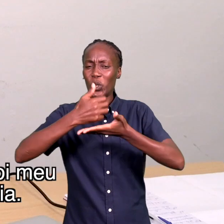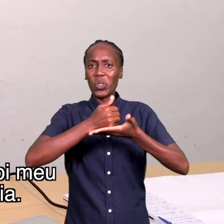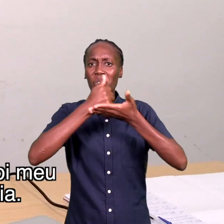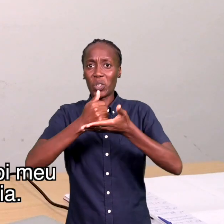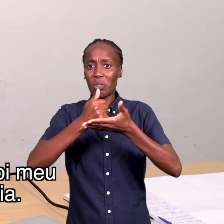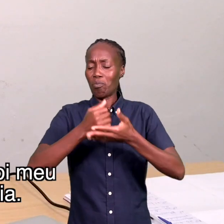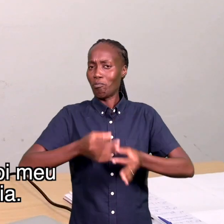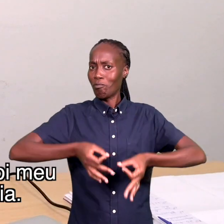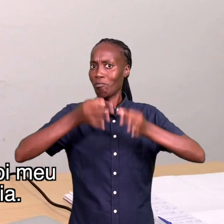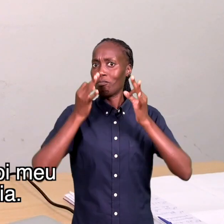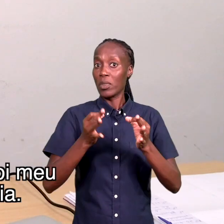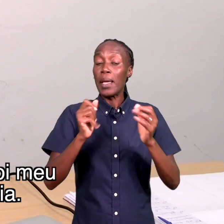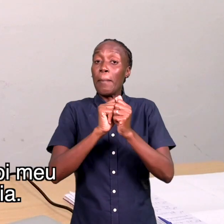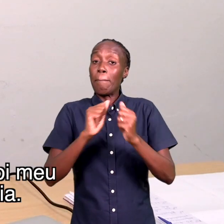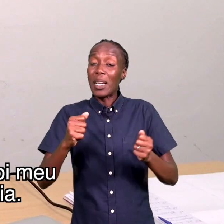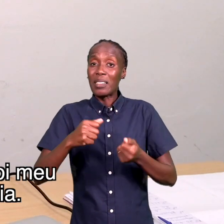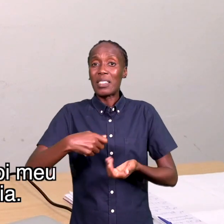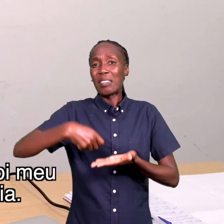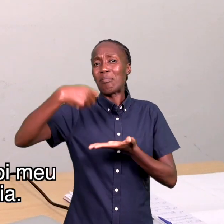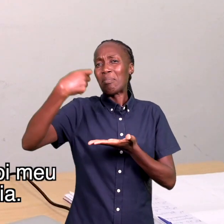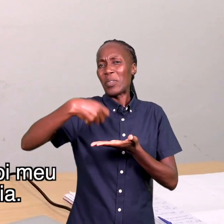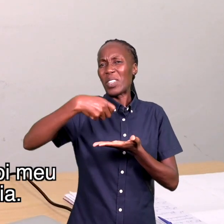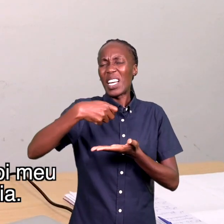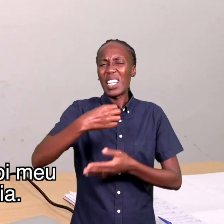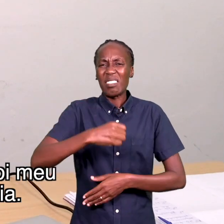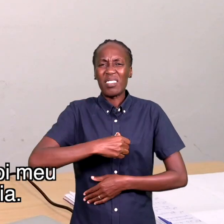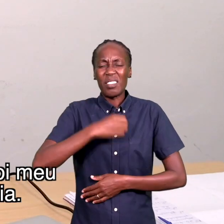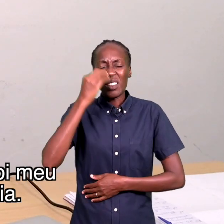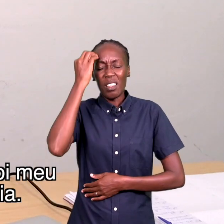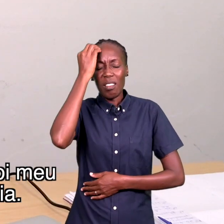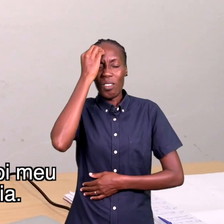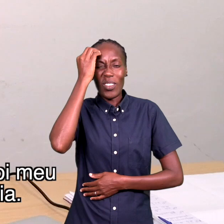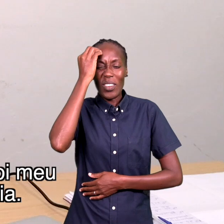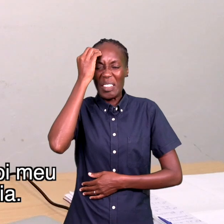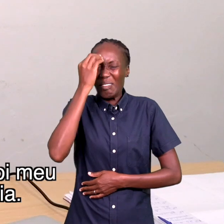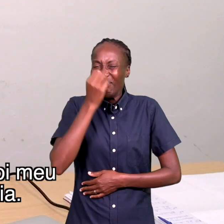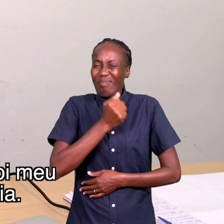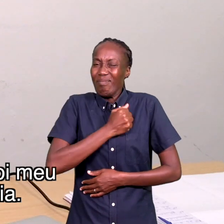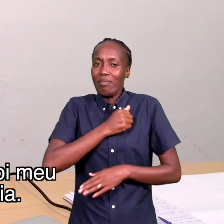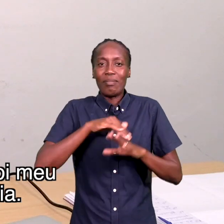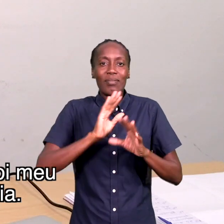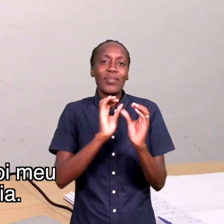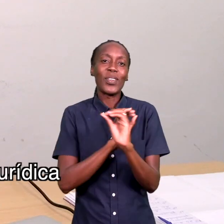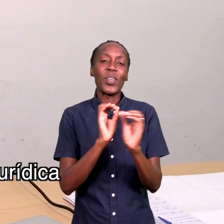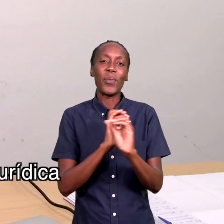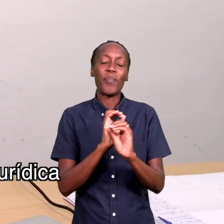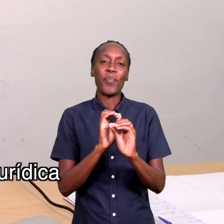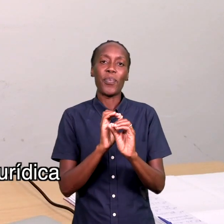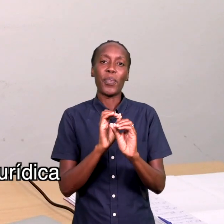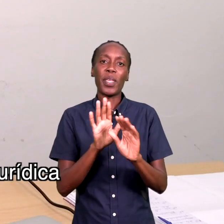Mas porque a advocacia nunca foi meu sonho. Não abracei a advocacia.